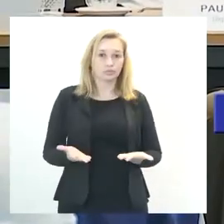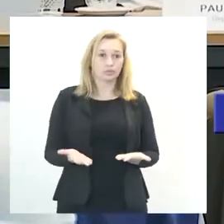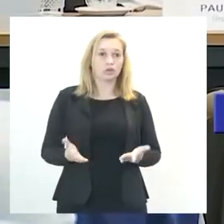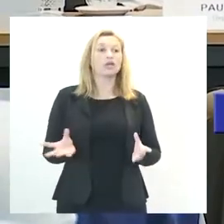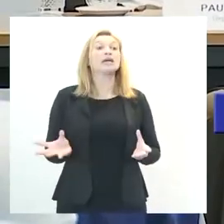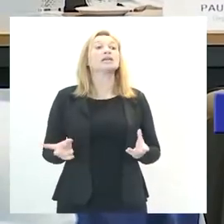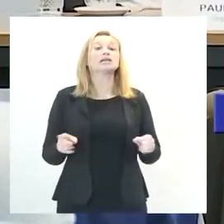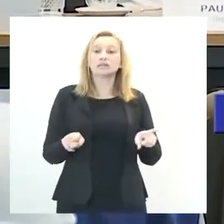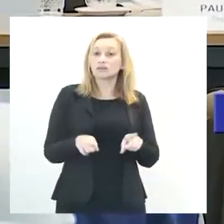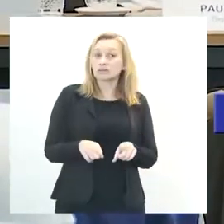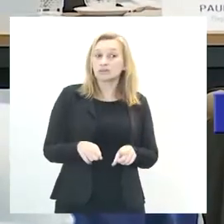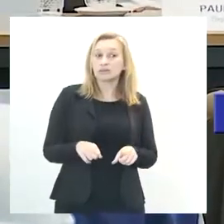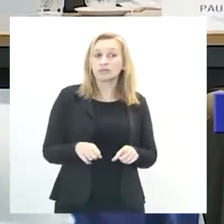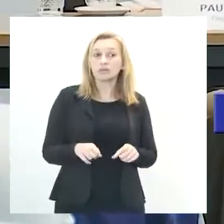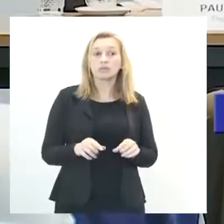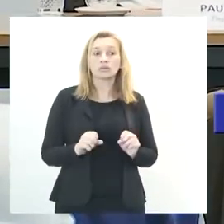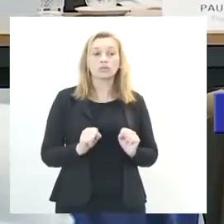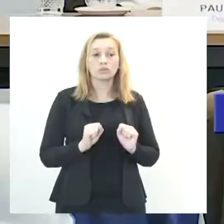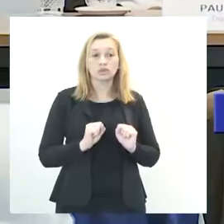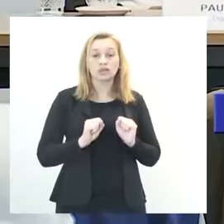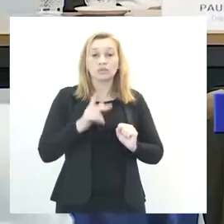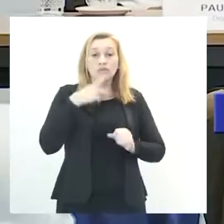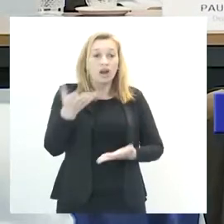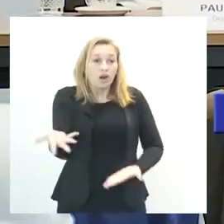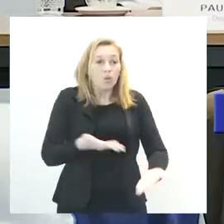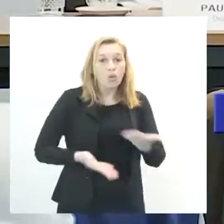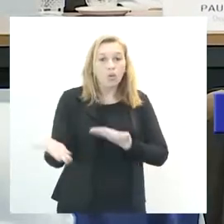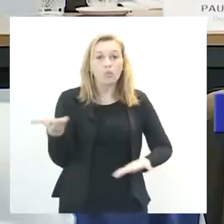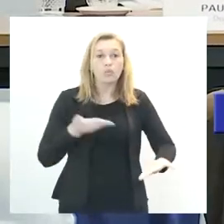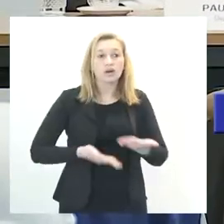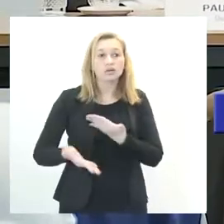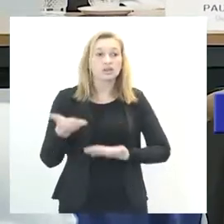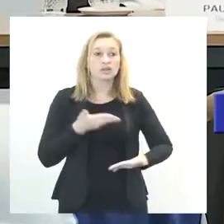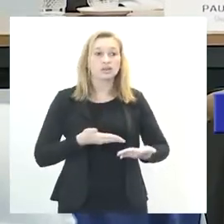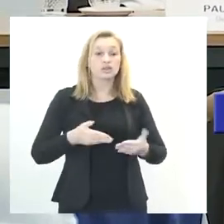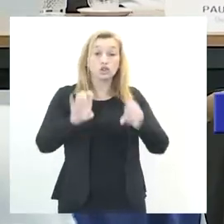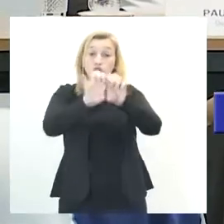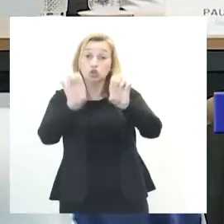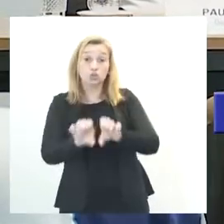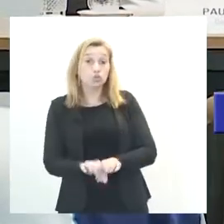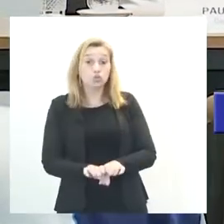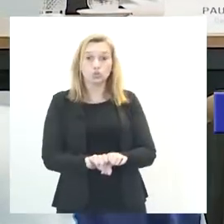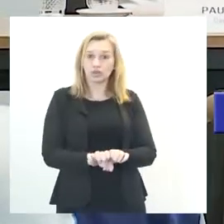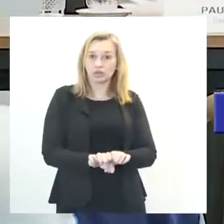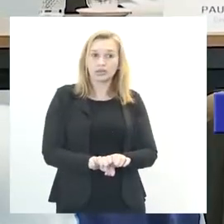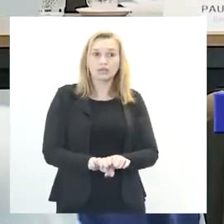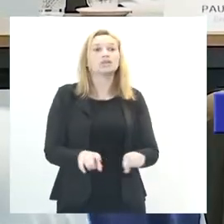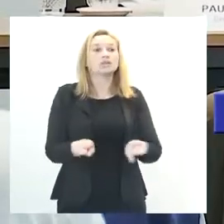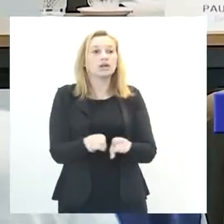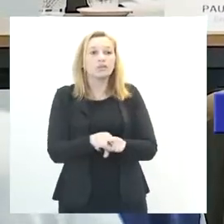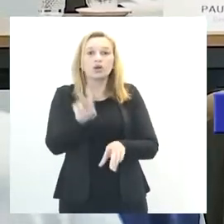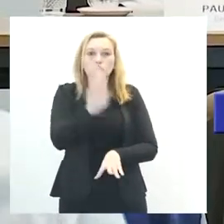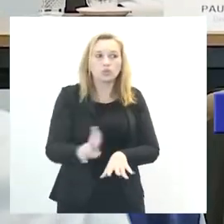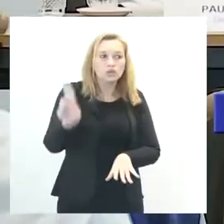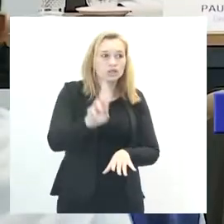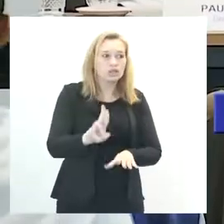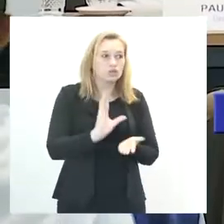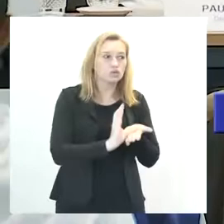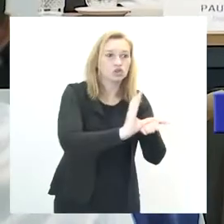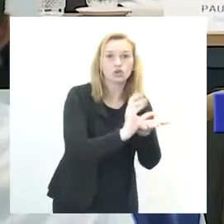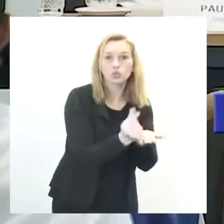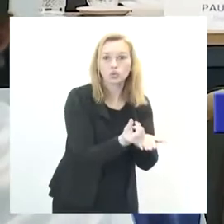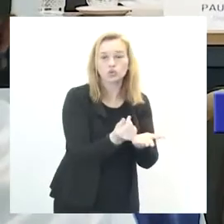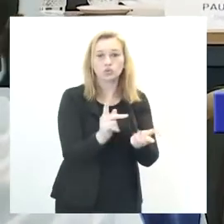inclusive com compartilhamento de estrutura física e a utilização de Recursos Humanos